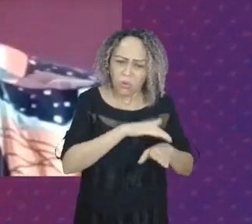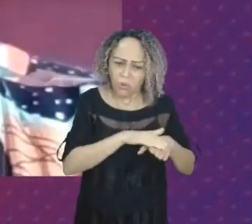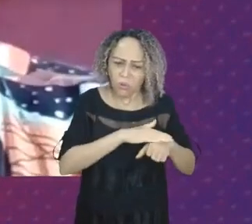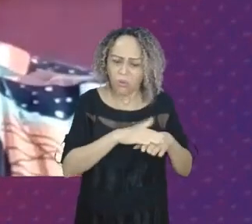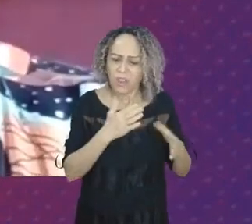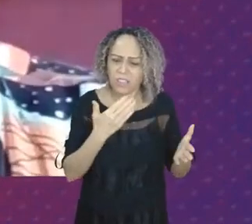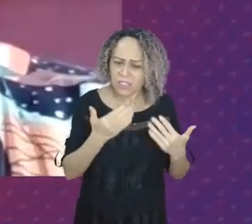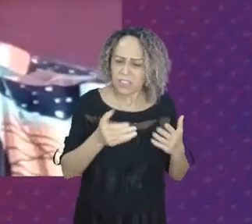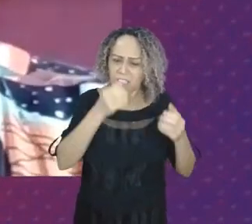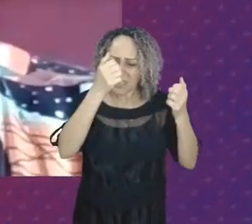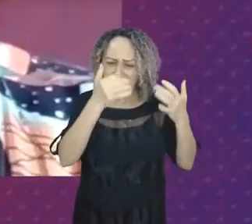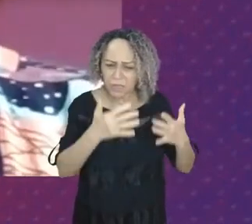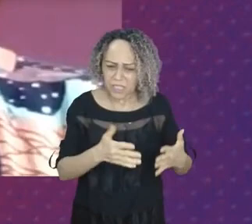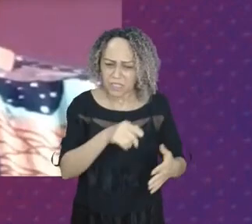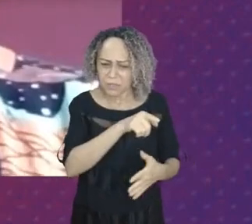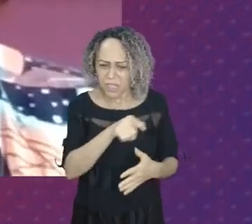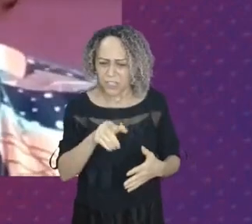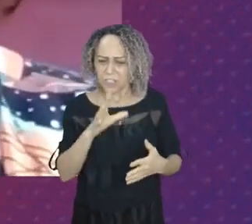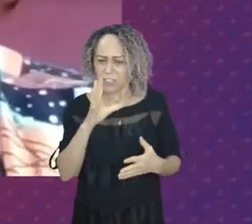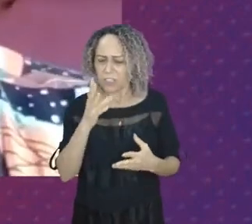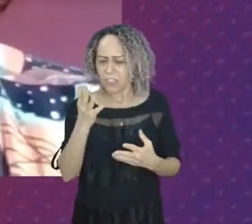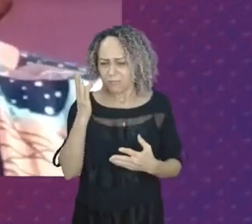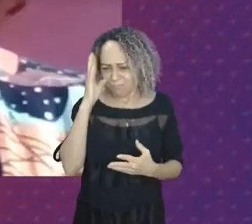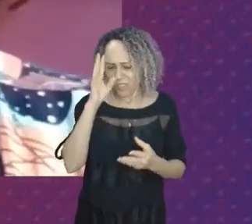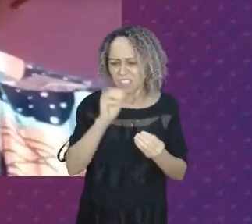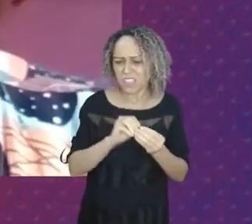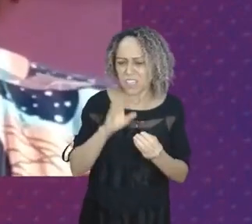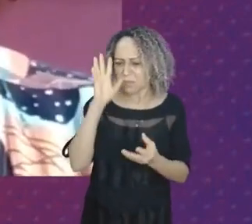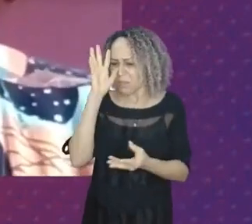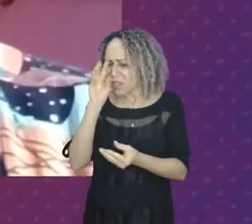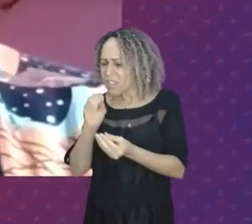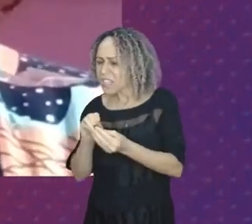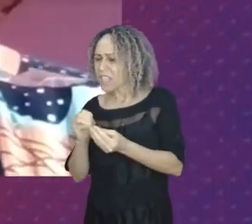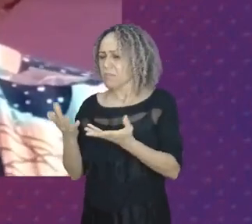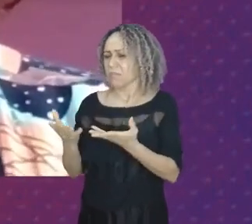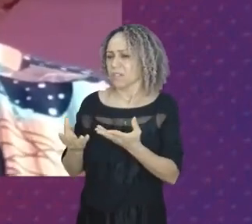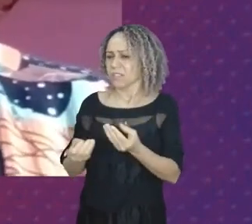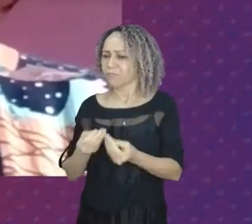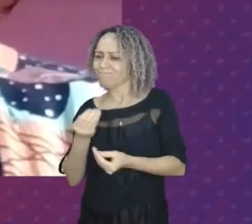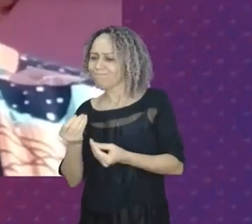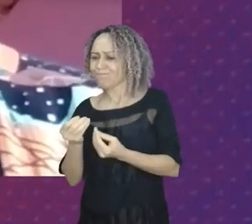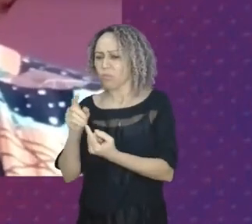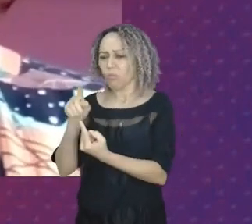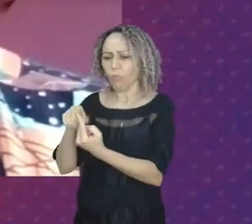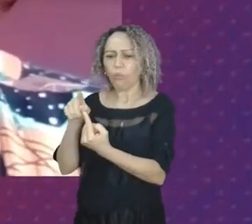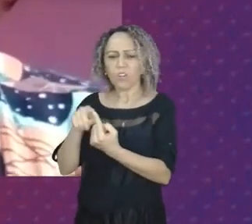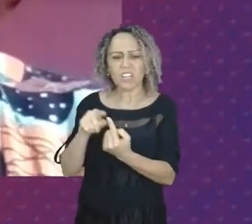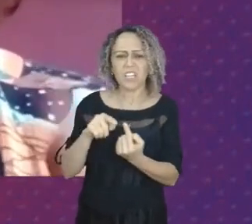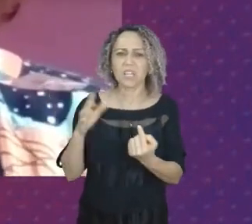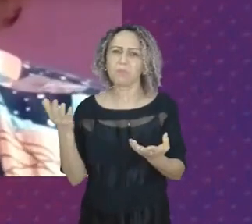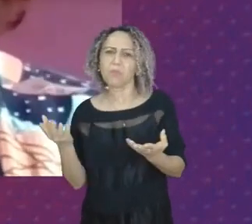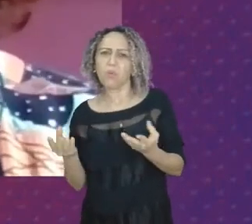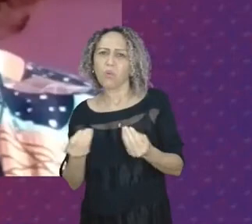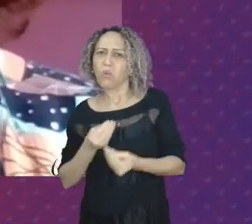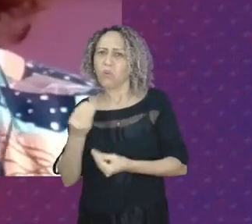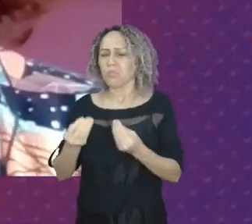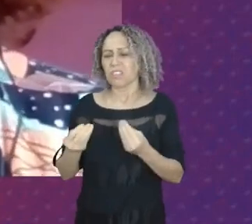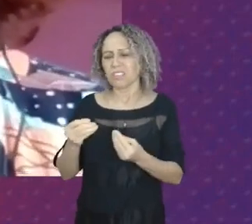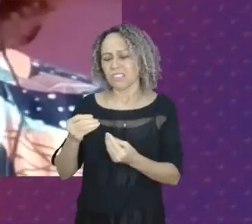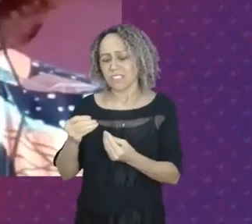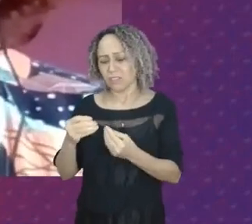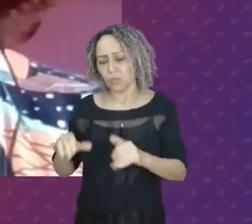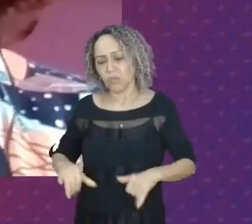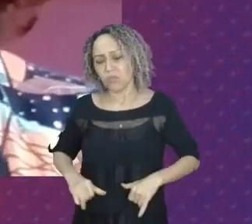entender qual é o fluxo, qual é a rota que essa mulher vai passar, como é que na minha cidade essa mulher é atendida, isso vai aí